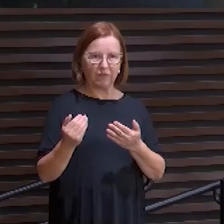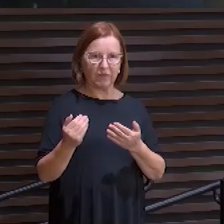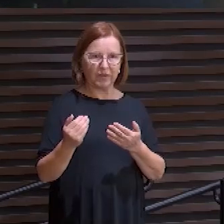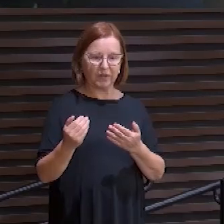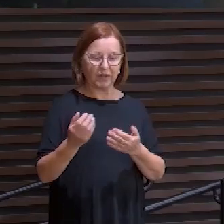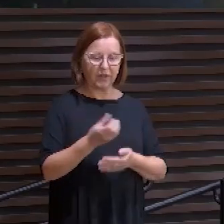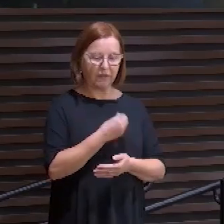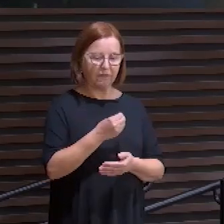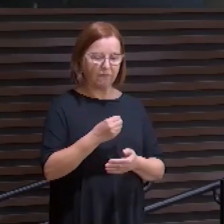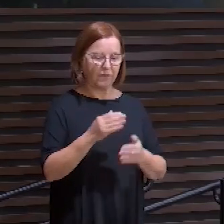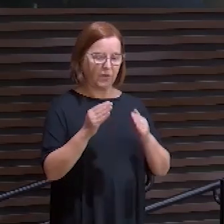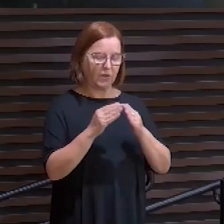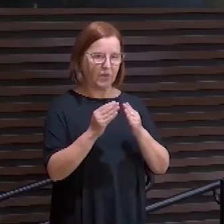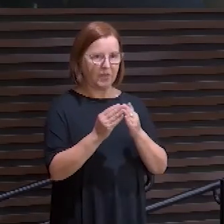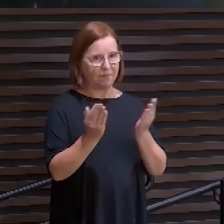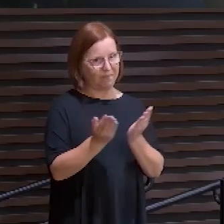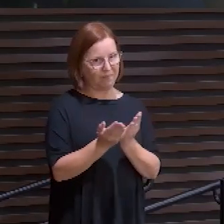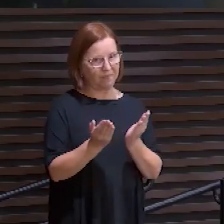cristão.